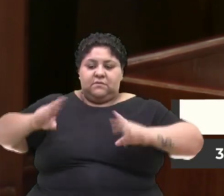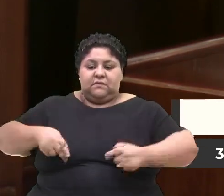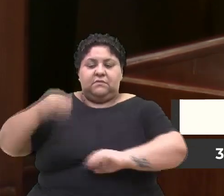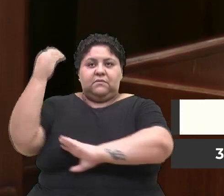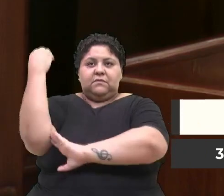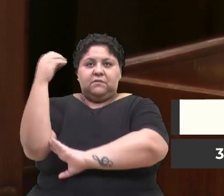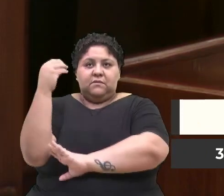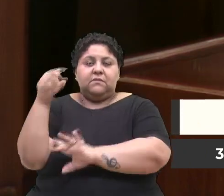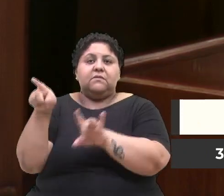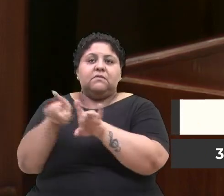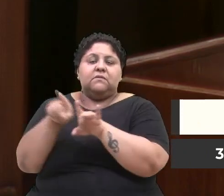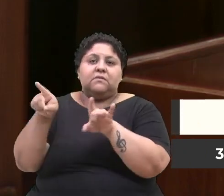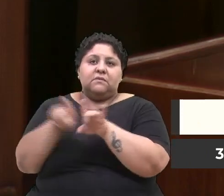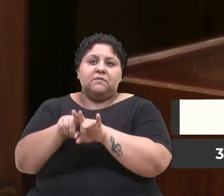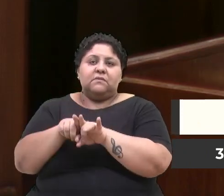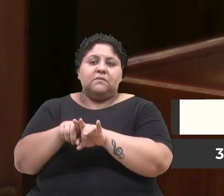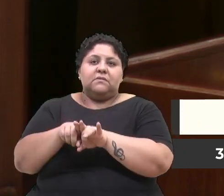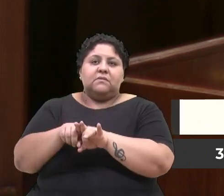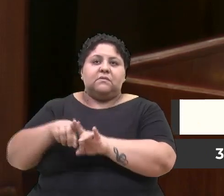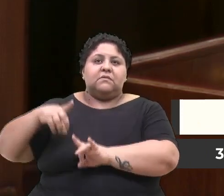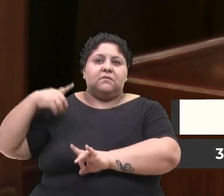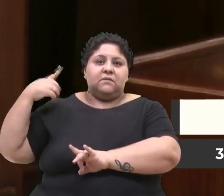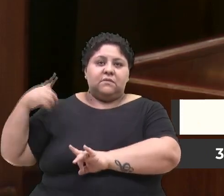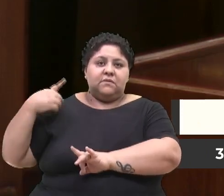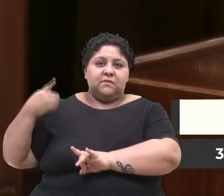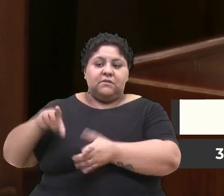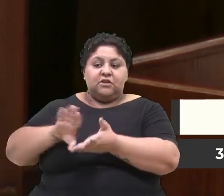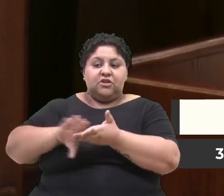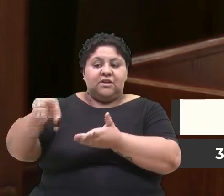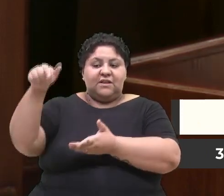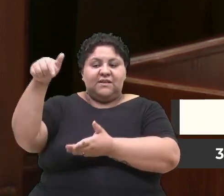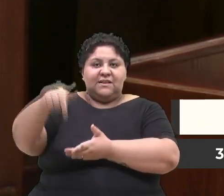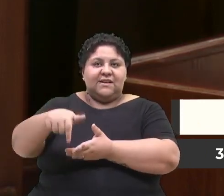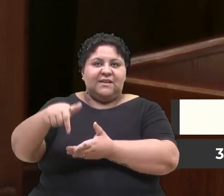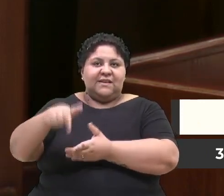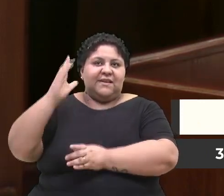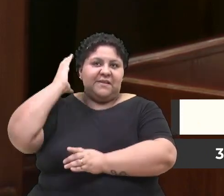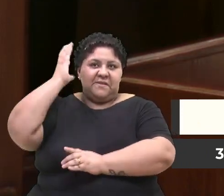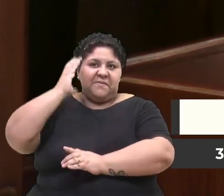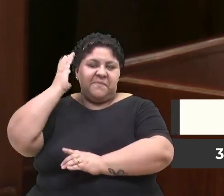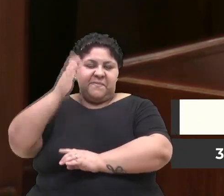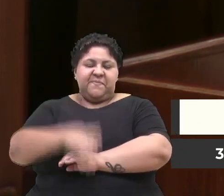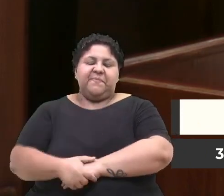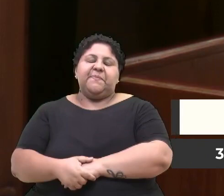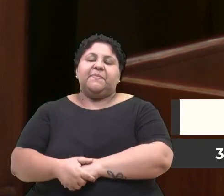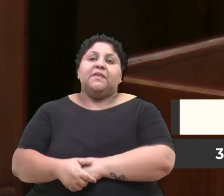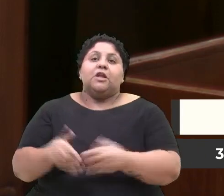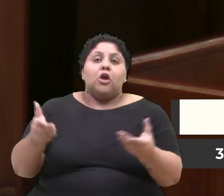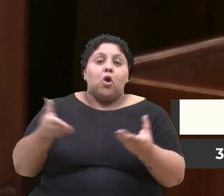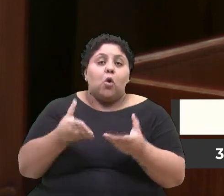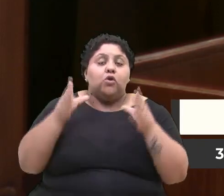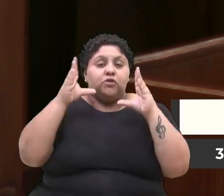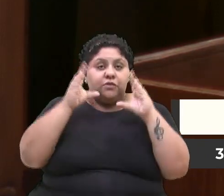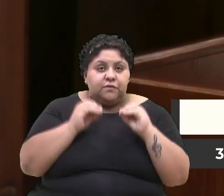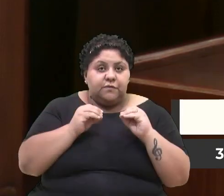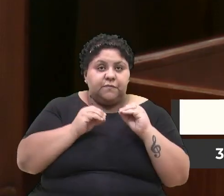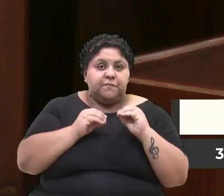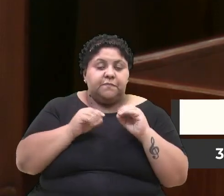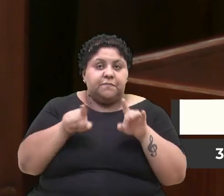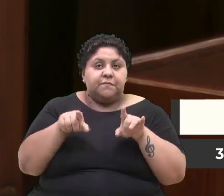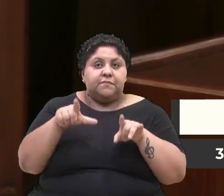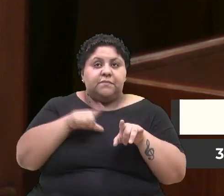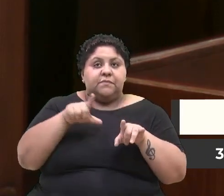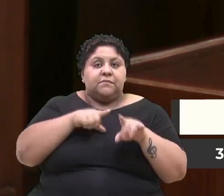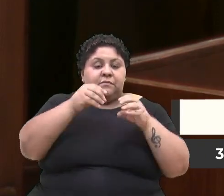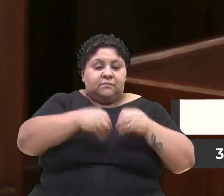inclusive com delegados tirados aqui na nossa Conferência Municipal. Hoje à noite haverá a